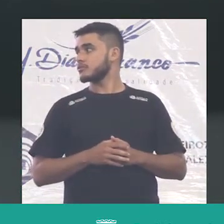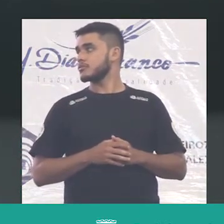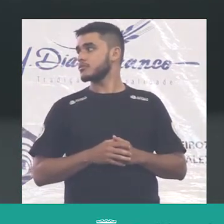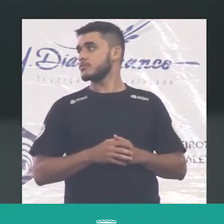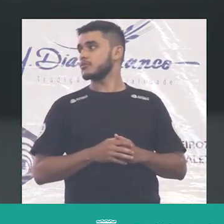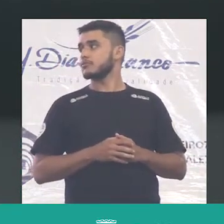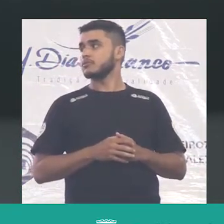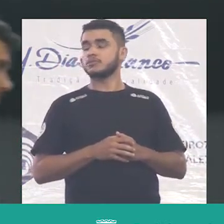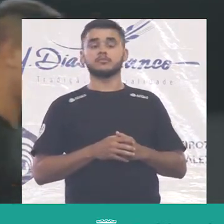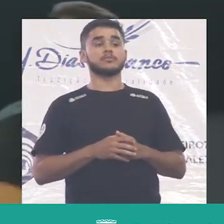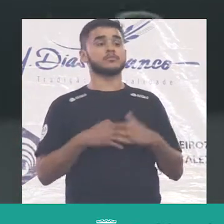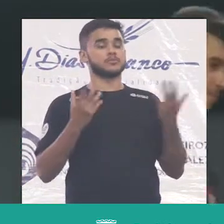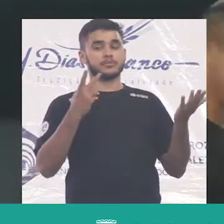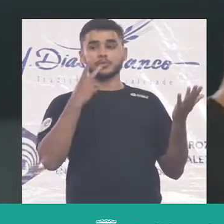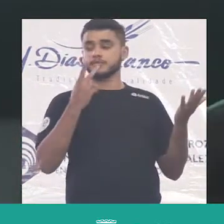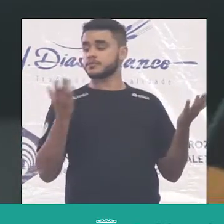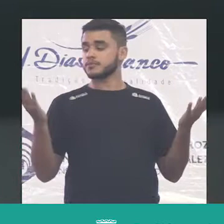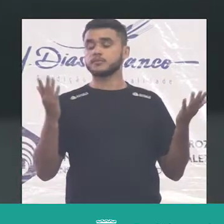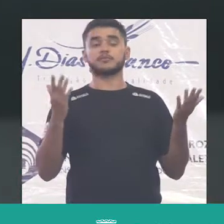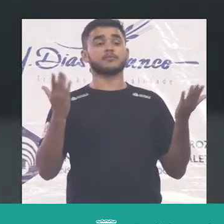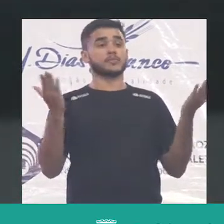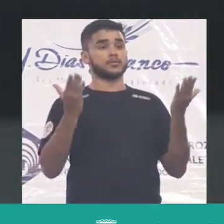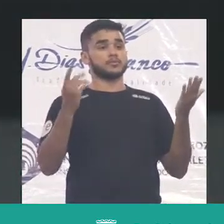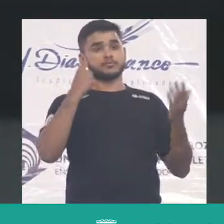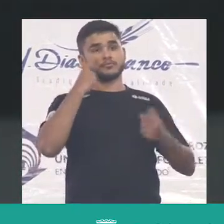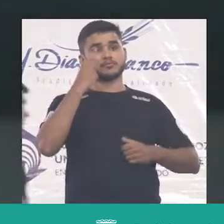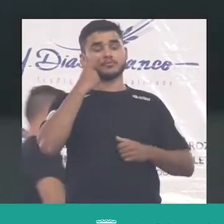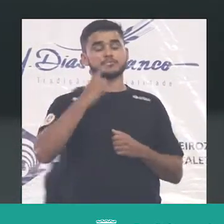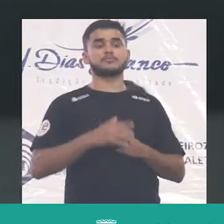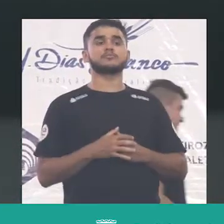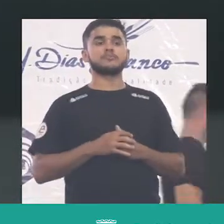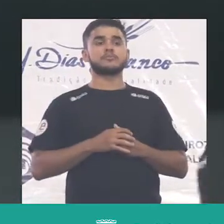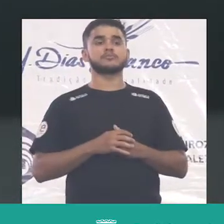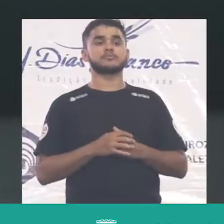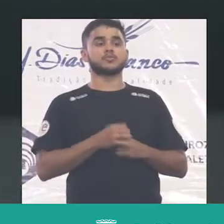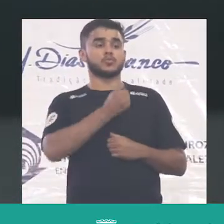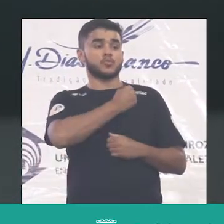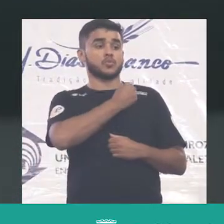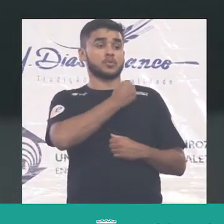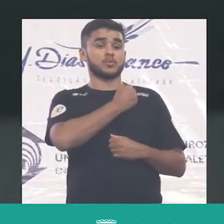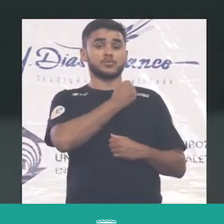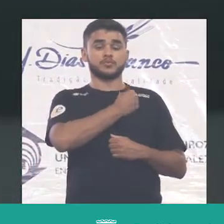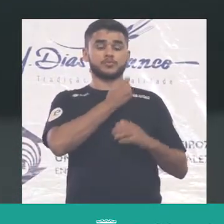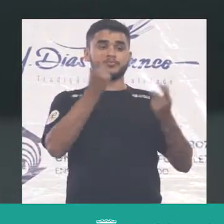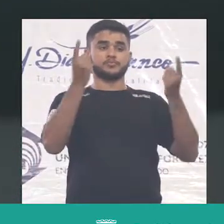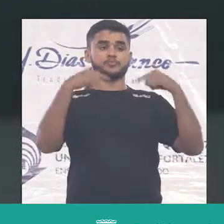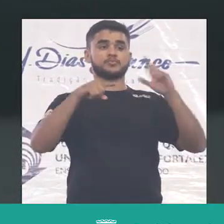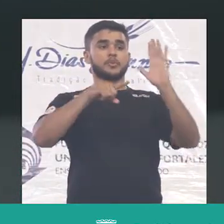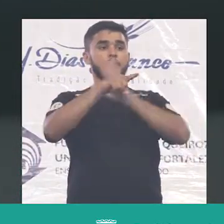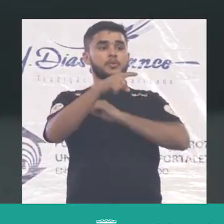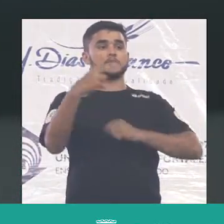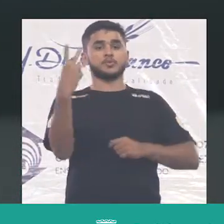Beleza, obrigado. Então, continuando aqui, vamos lá. Questão número 2.